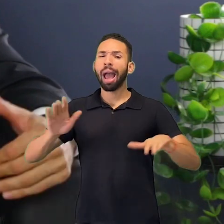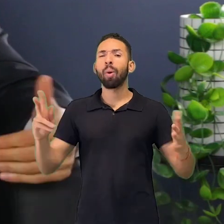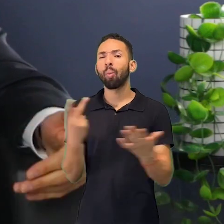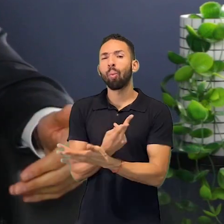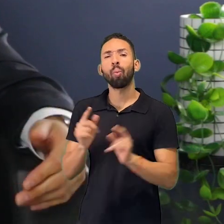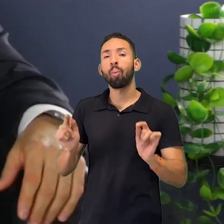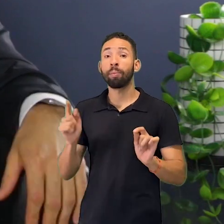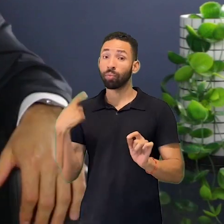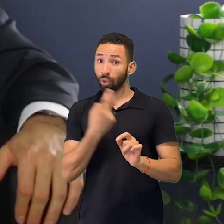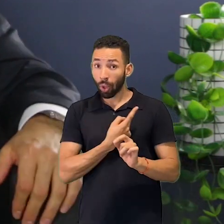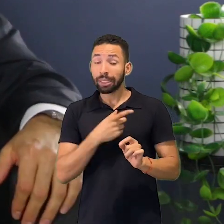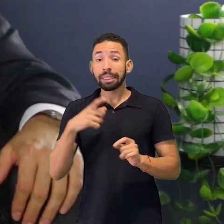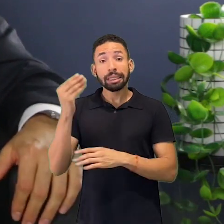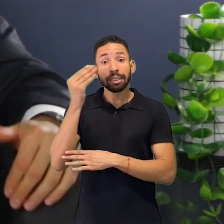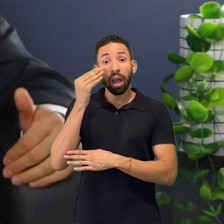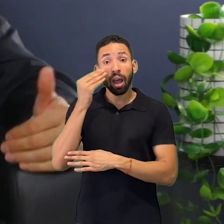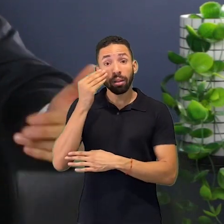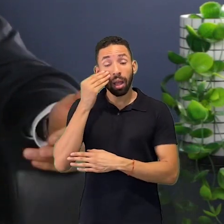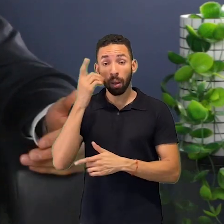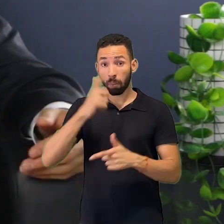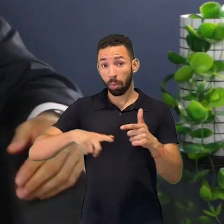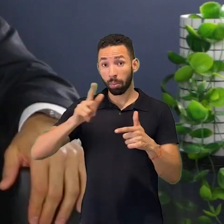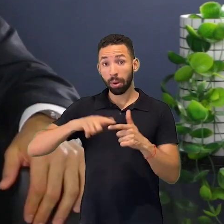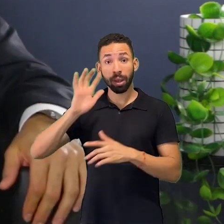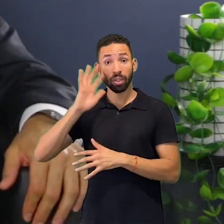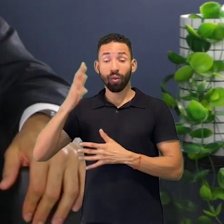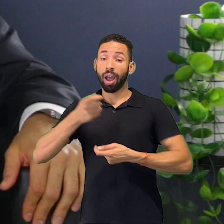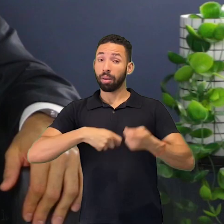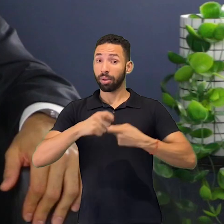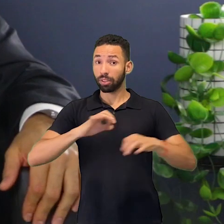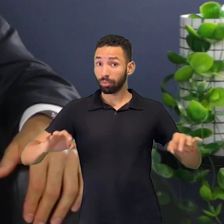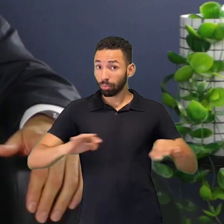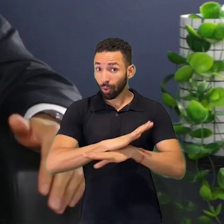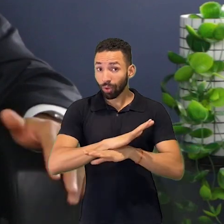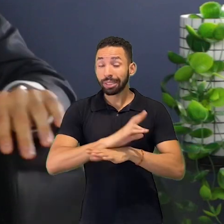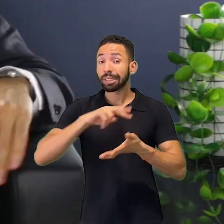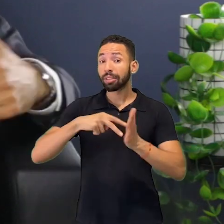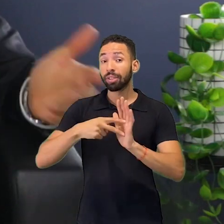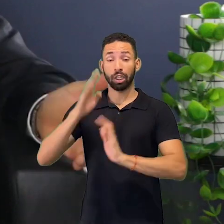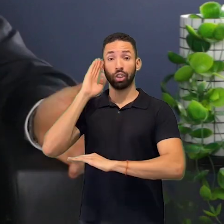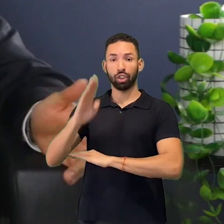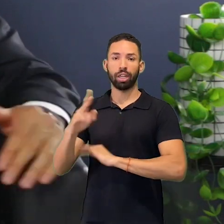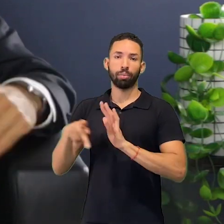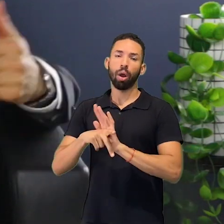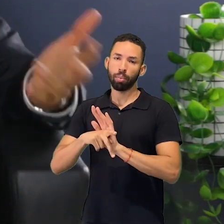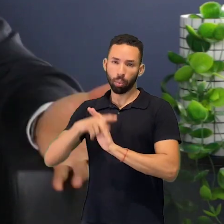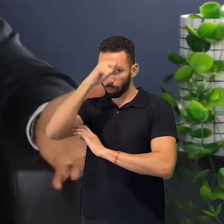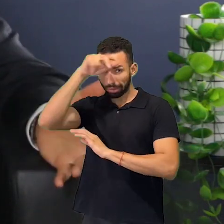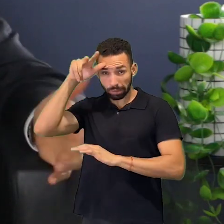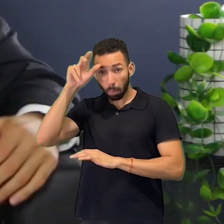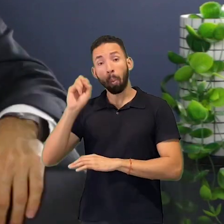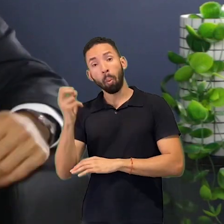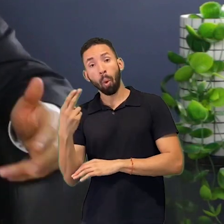a depender do caso, nós fazemos uma tentativa de solucionar esse caso via administrativo, ou seja, diretamente com o